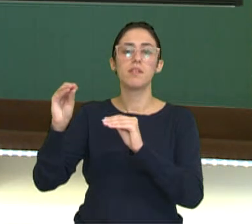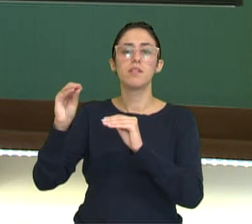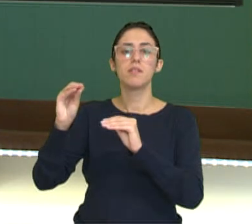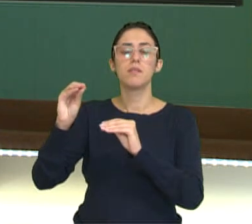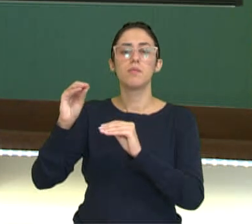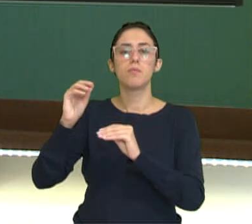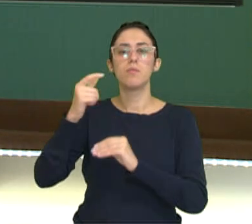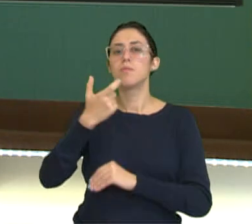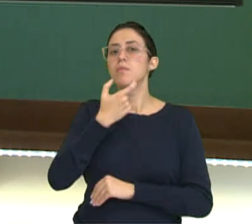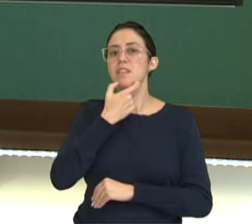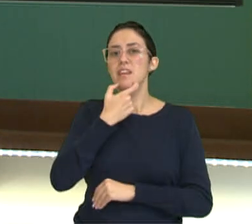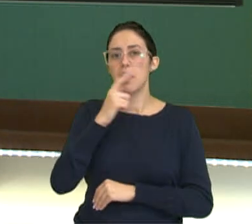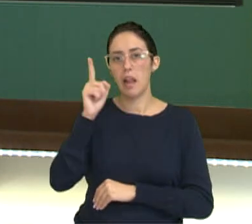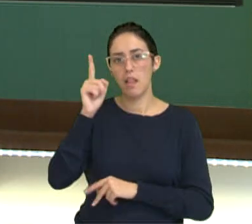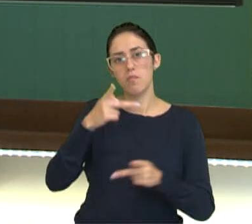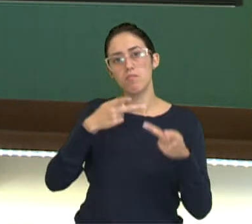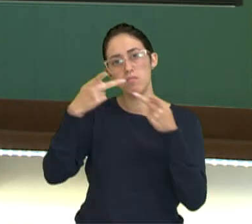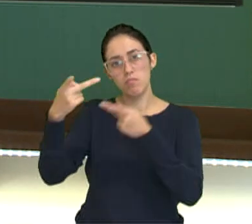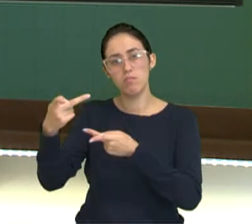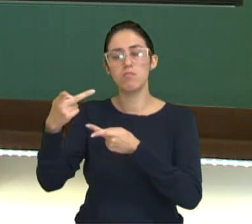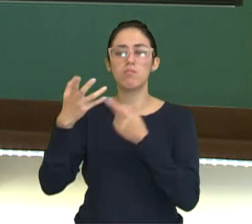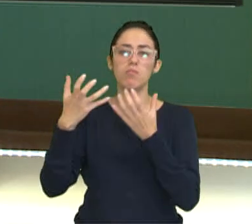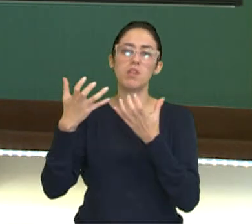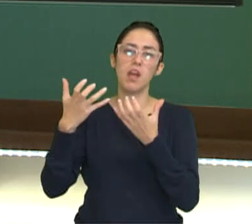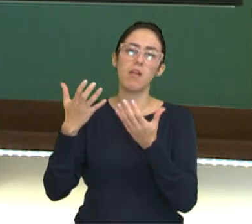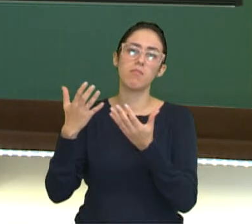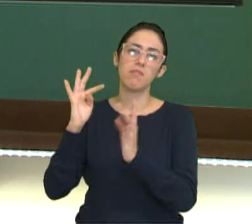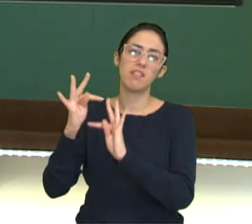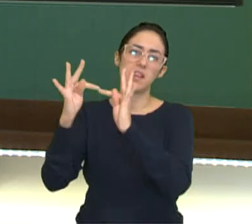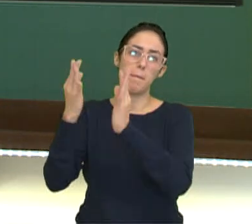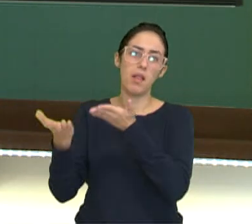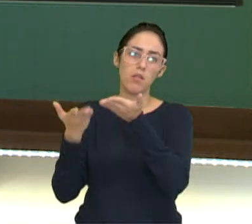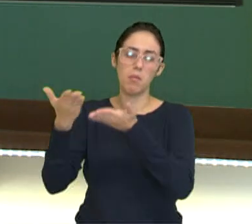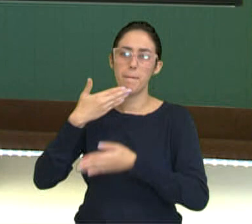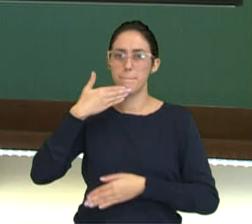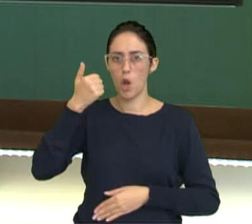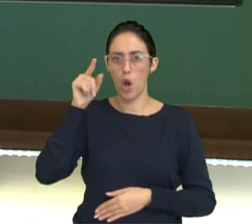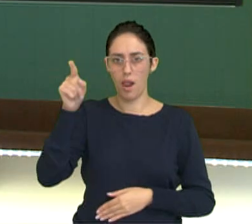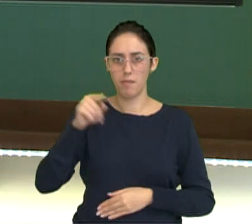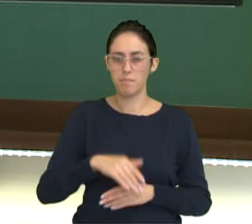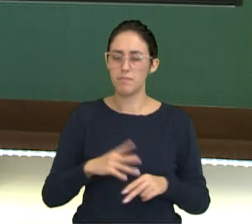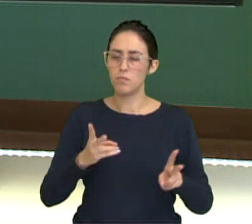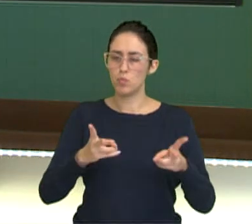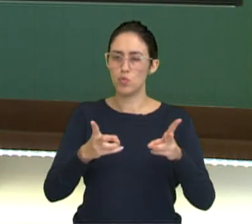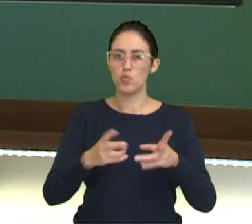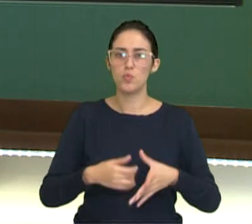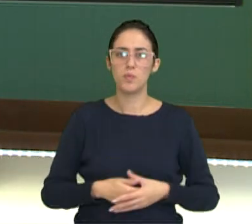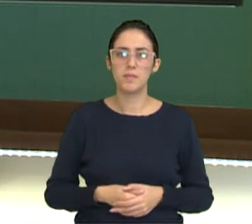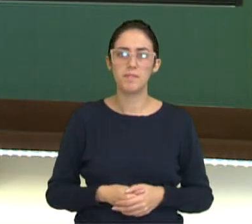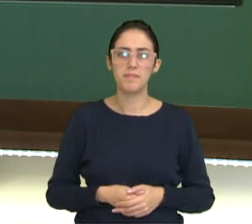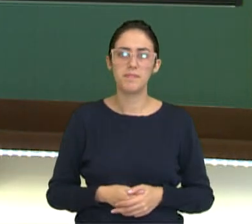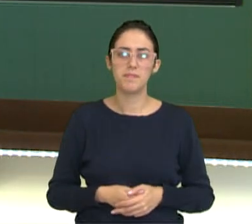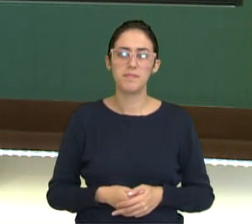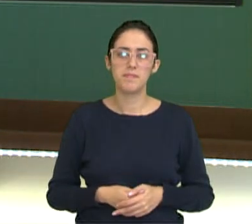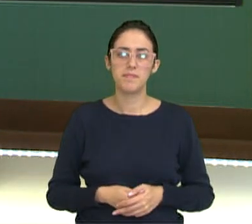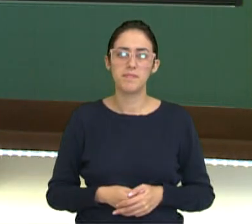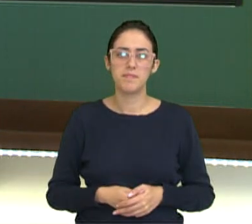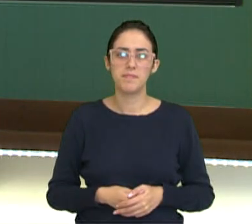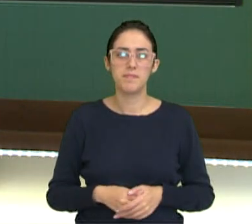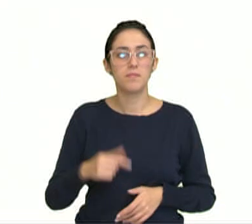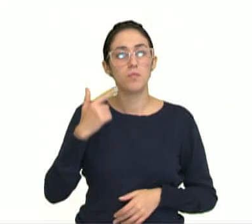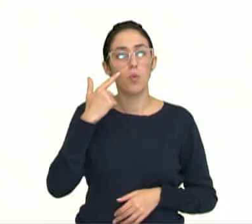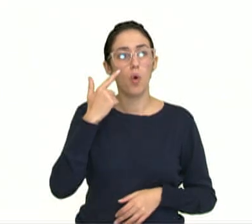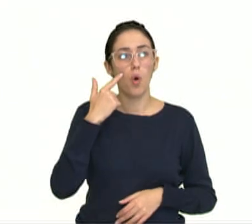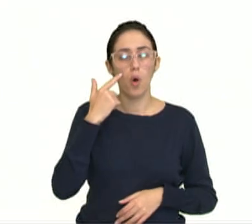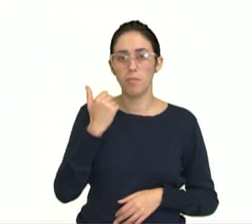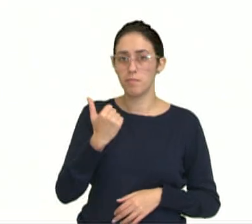ter um melhor tratamento para se cuidar, ok? Beleza? Então vamos seguir, pessoal. Dá uma olhada aqui na questão